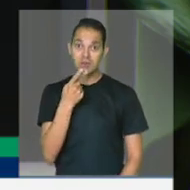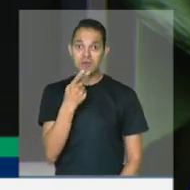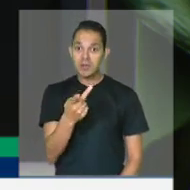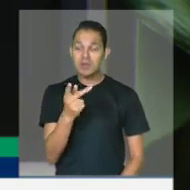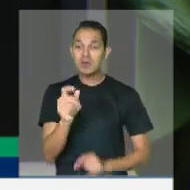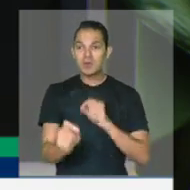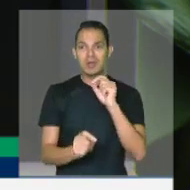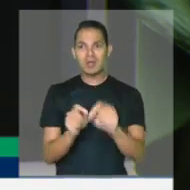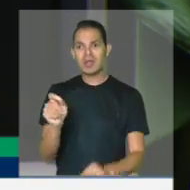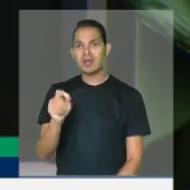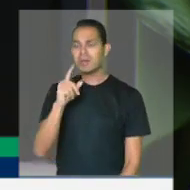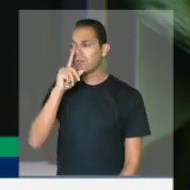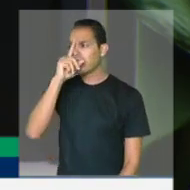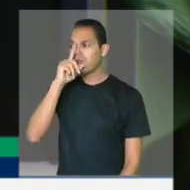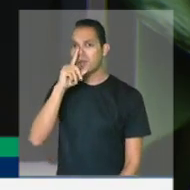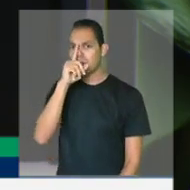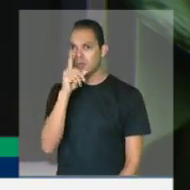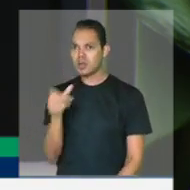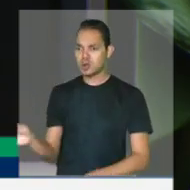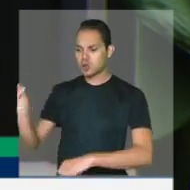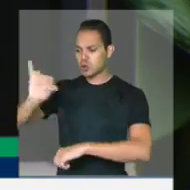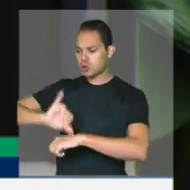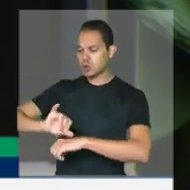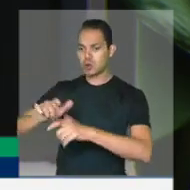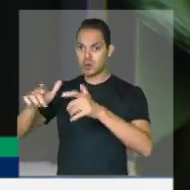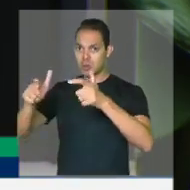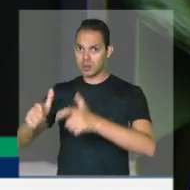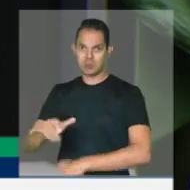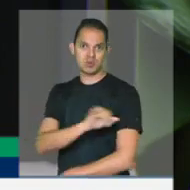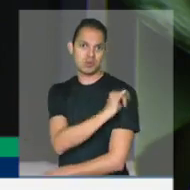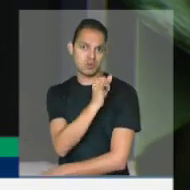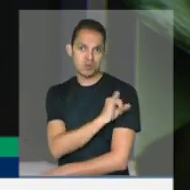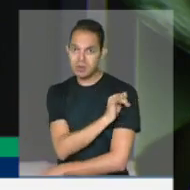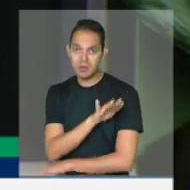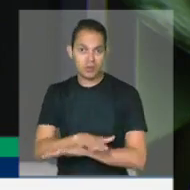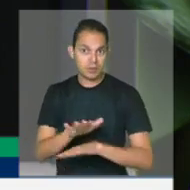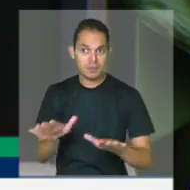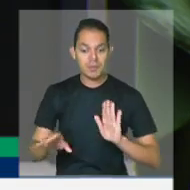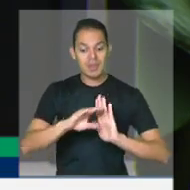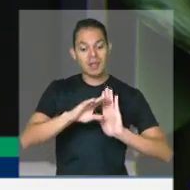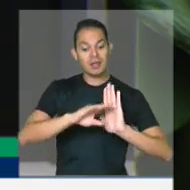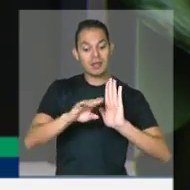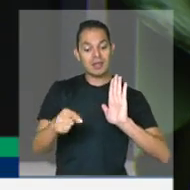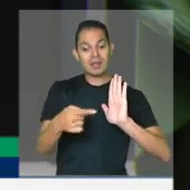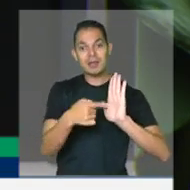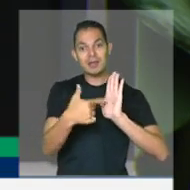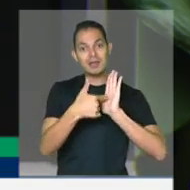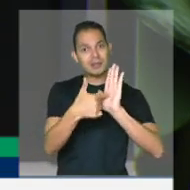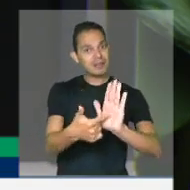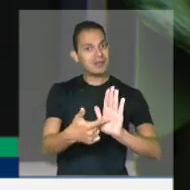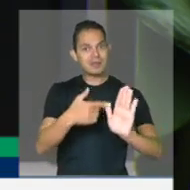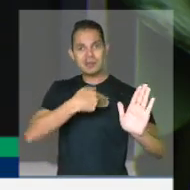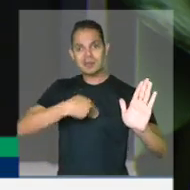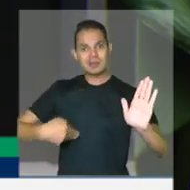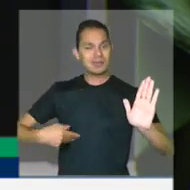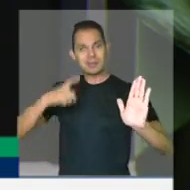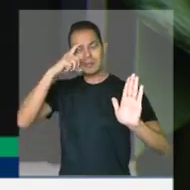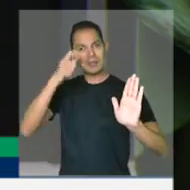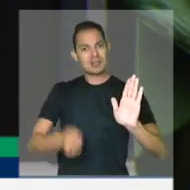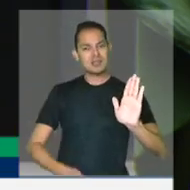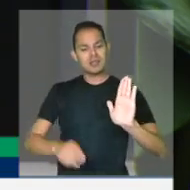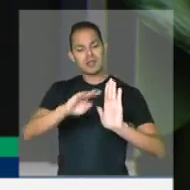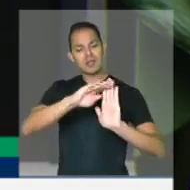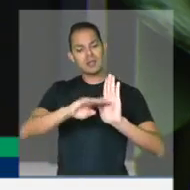uma pessoa de periculosidade local. Primeiro que ele está falando da cidade do Rio de Janeiro. E na lista apresentada pelo próprio ministro,